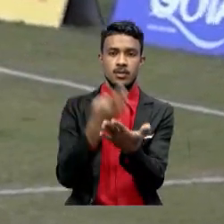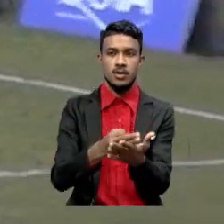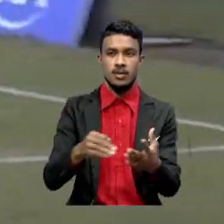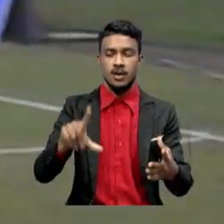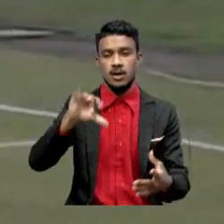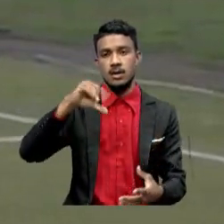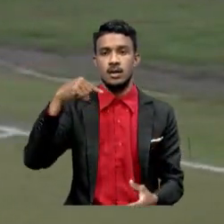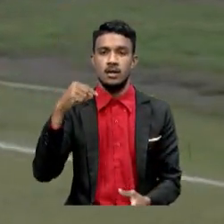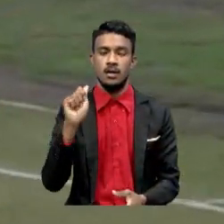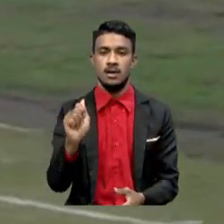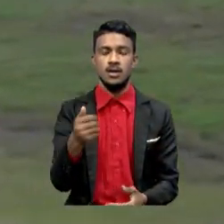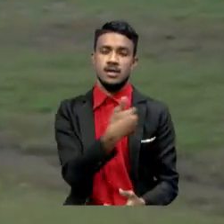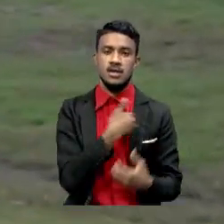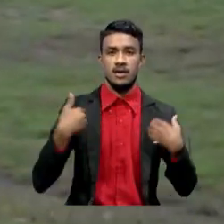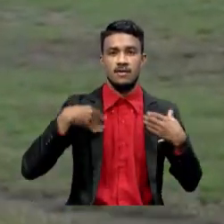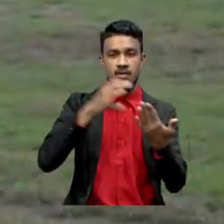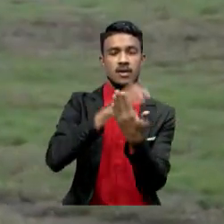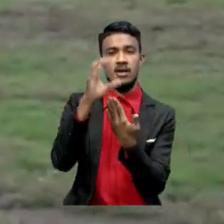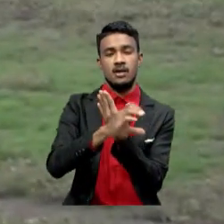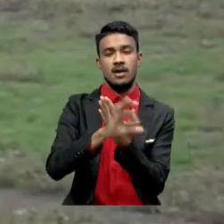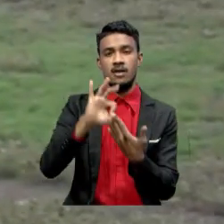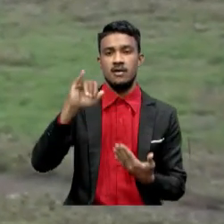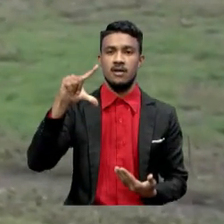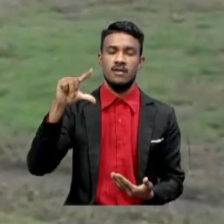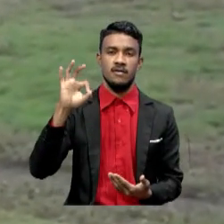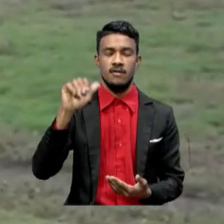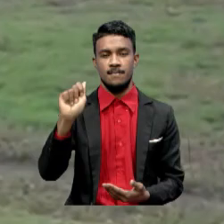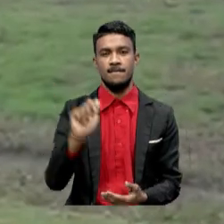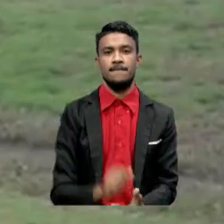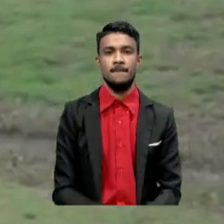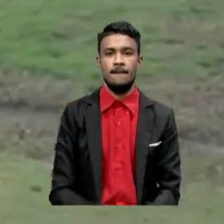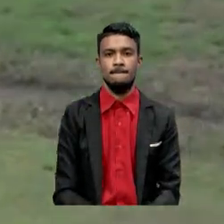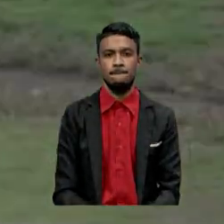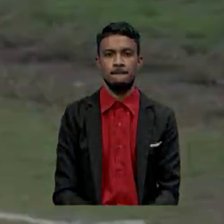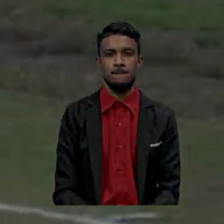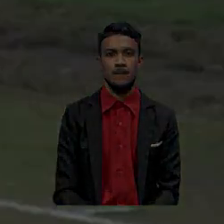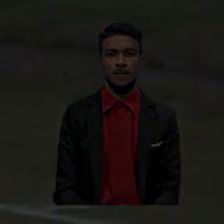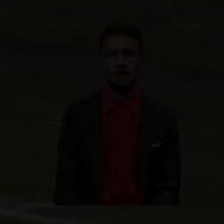dau klau tir kalendário FIFA no AFC nian. David Gonçalves, Agustin da Costa, Jemen.